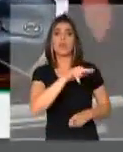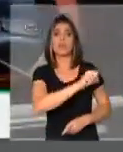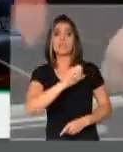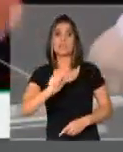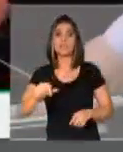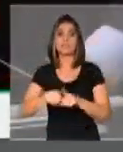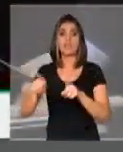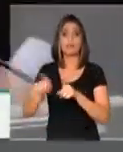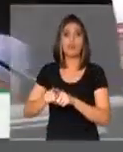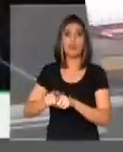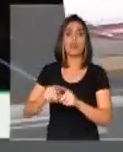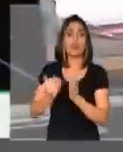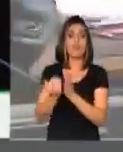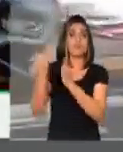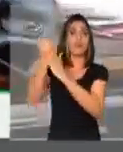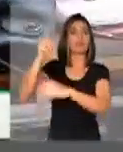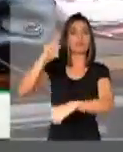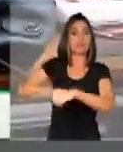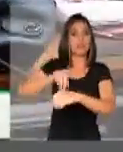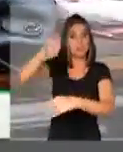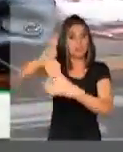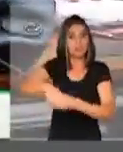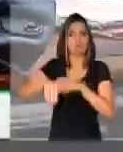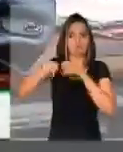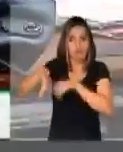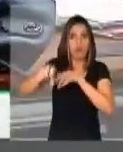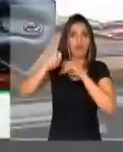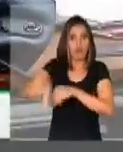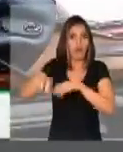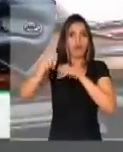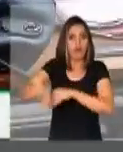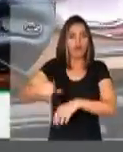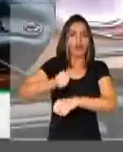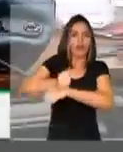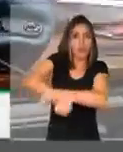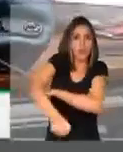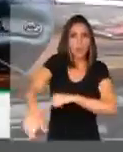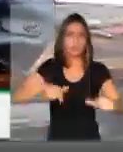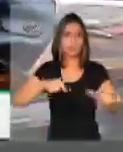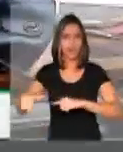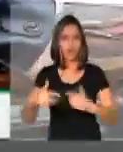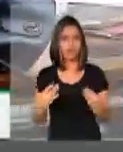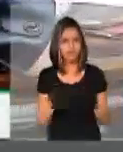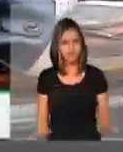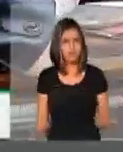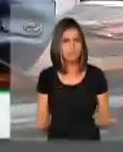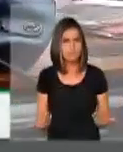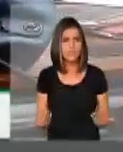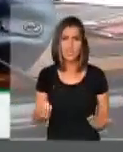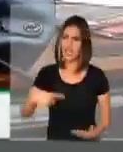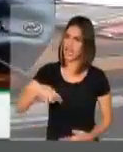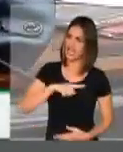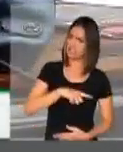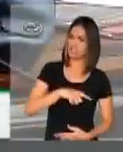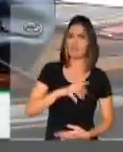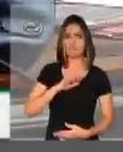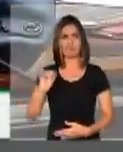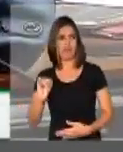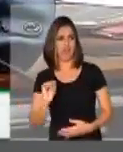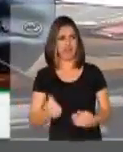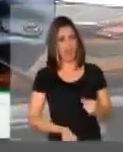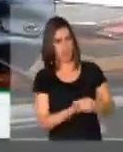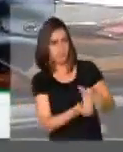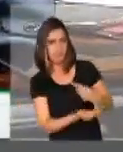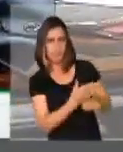aula. Isso não pode ser admitido em nenhum discurso como combate